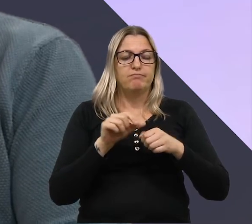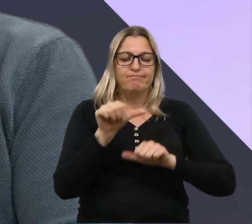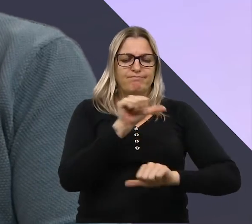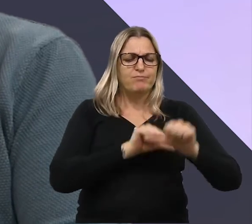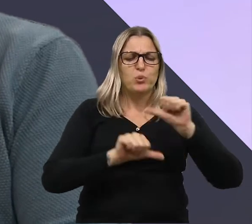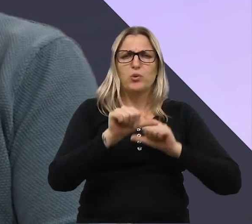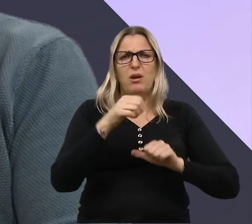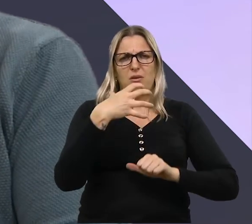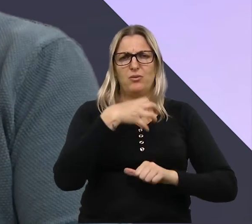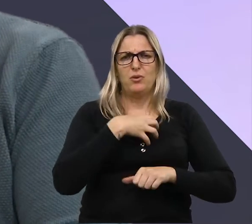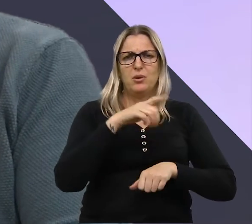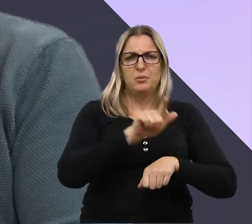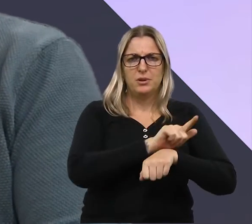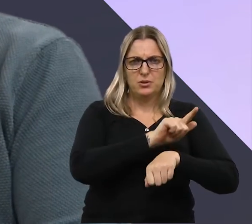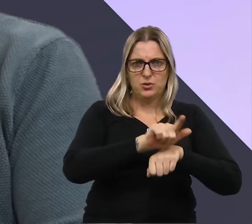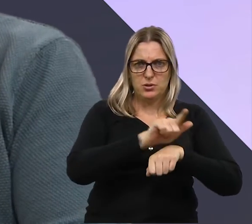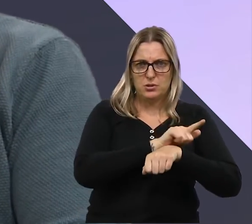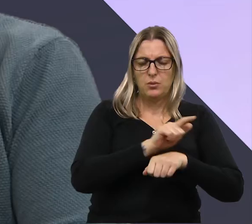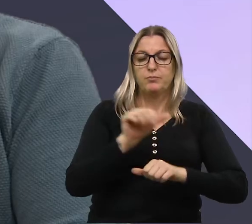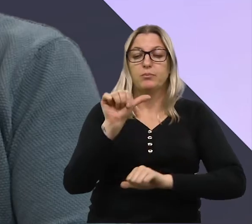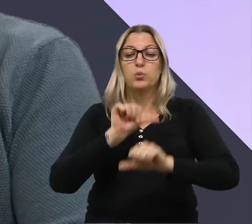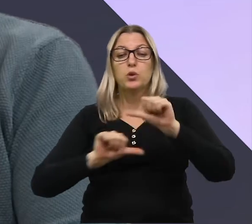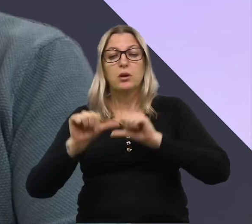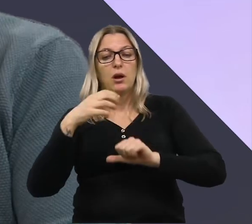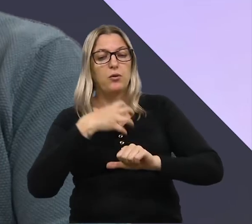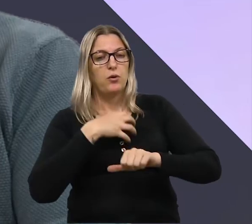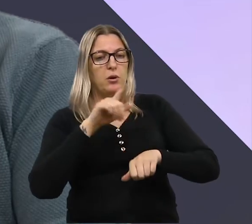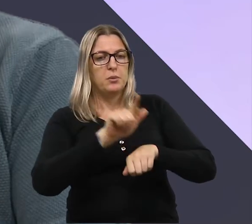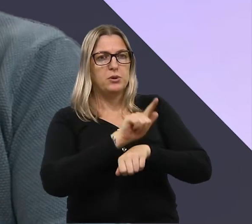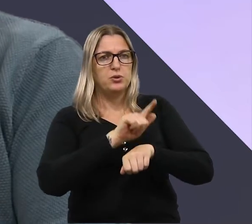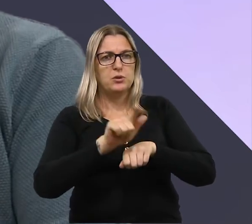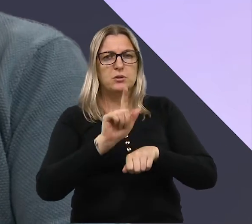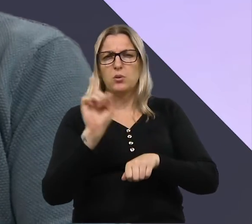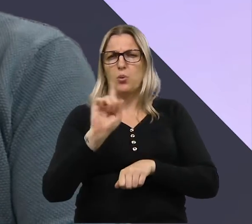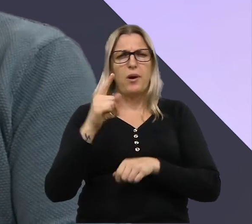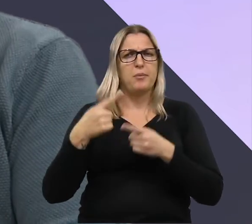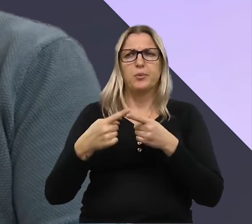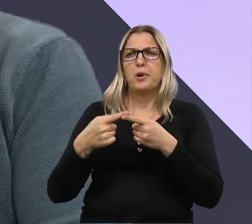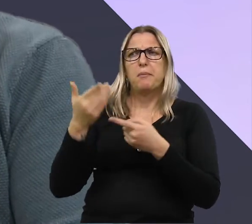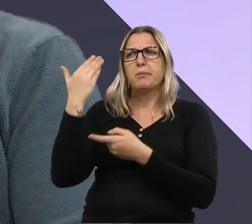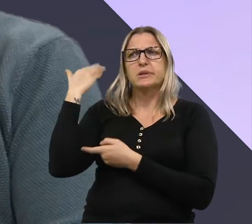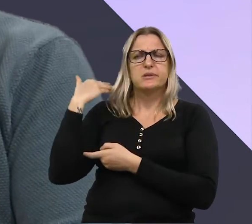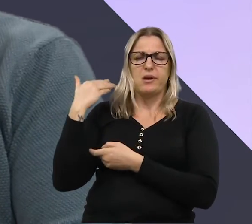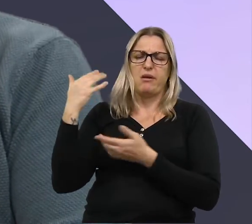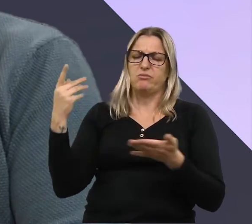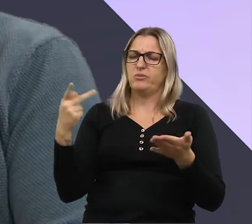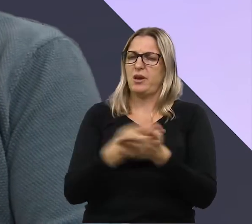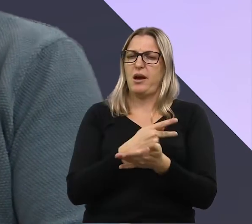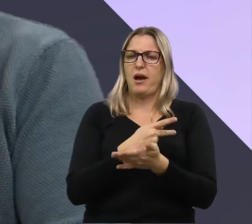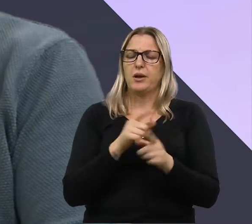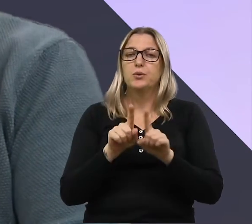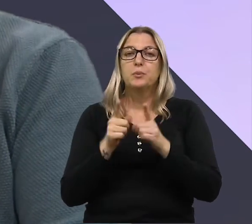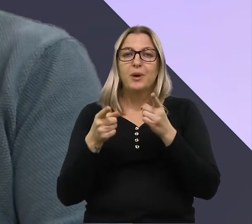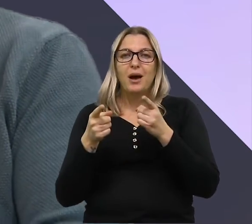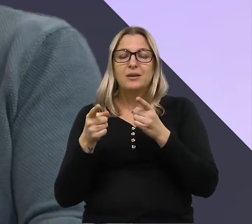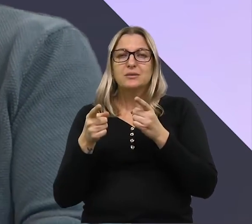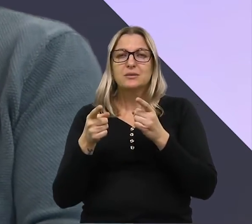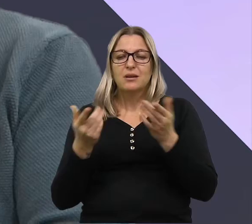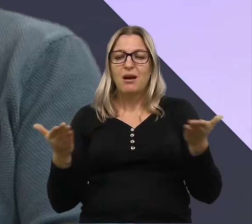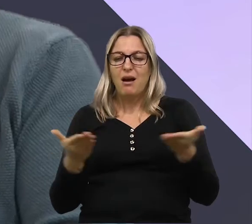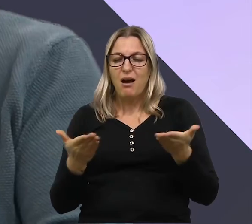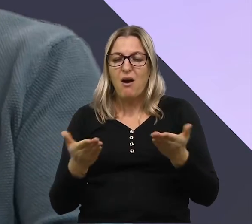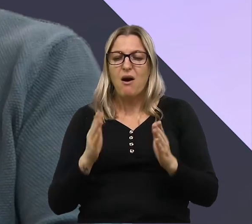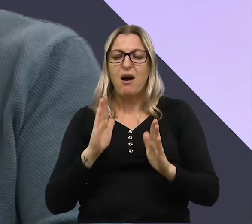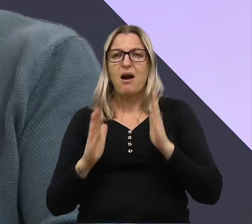alterar esse modelo de gestão que quando eu falo de mudar o modelo de gestão não é que o que passou lá tá tudo errado é que os tempos eram outros nós temos Prazer